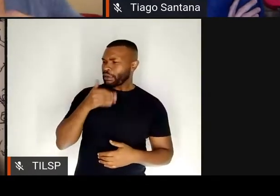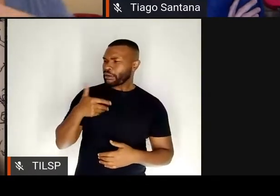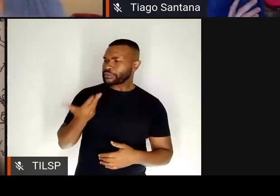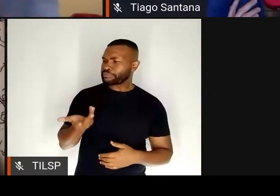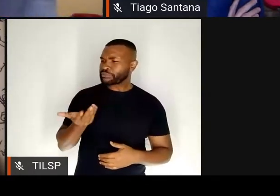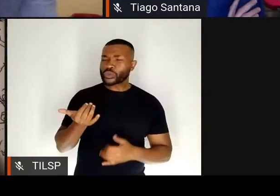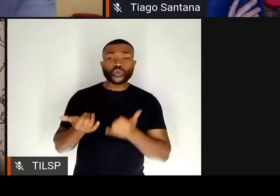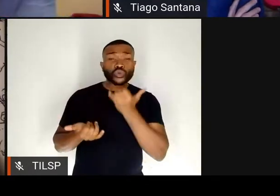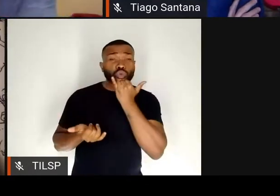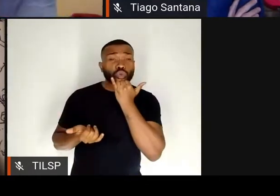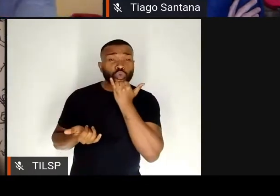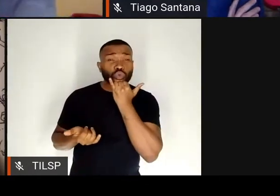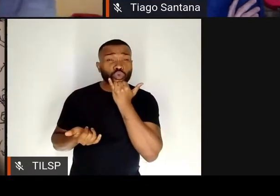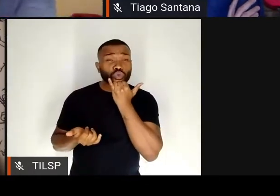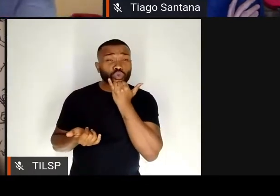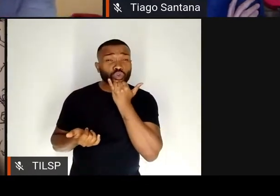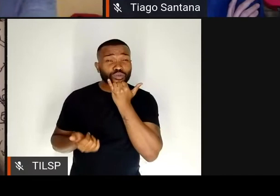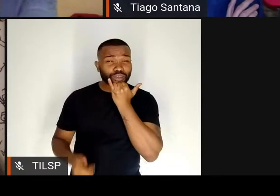Desculpa, Érica.